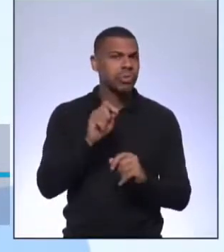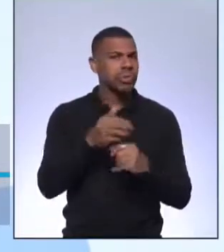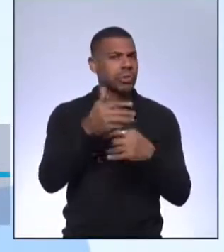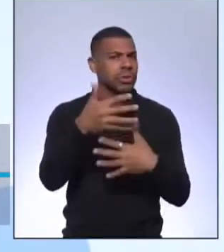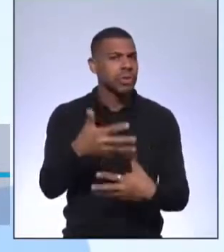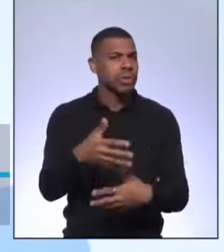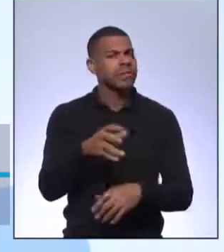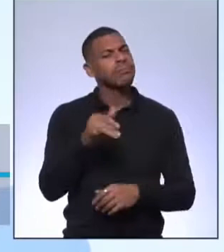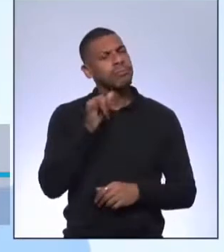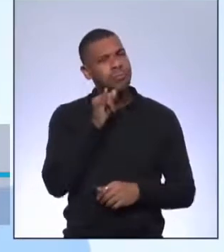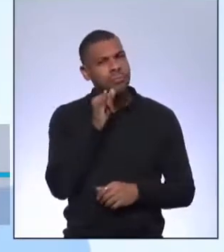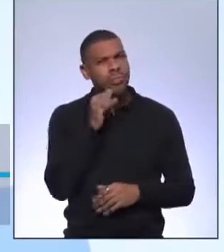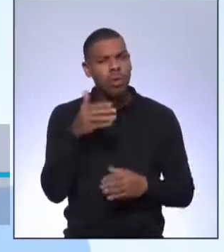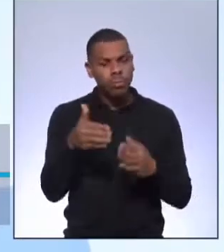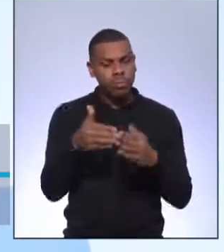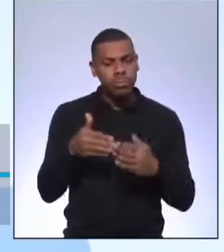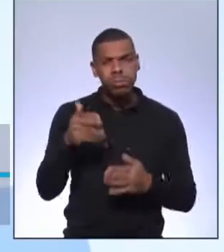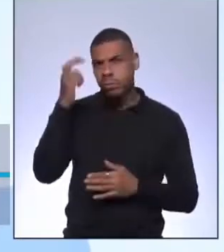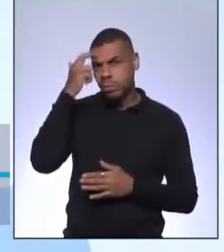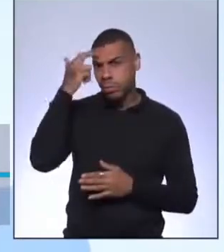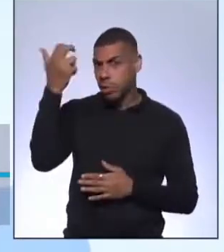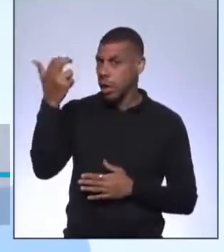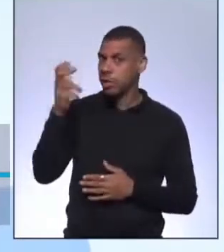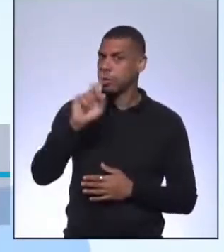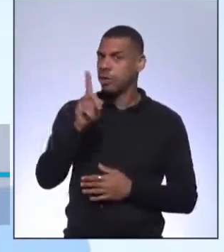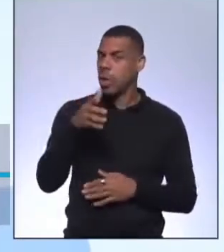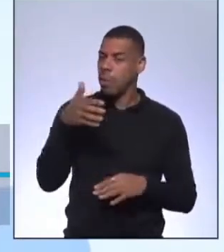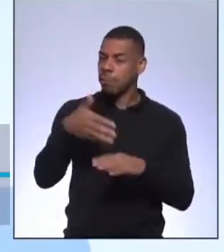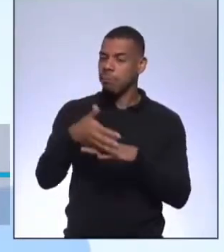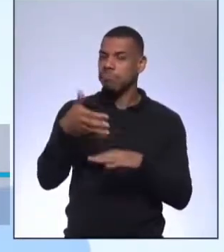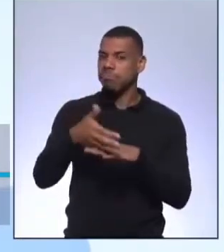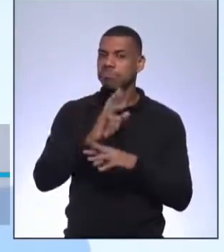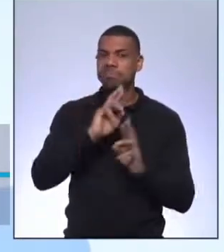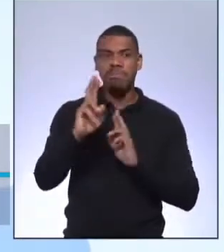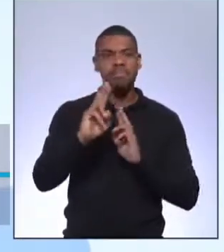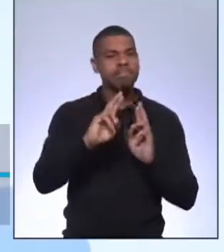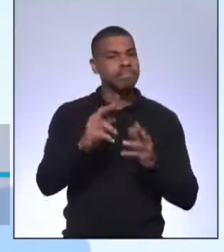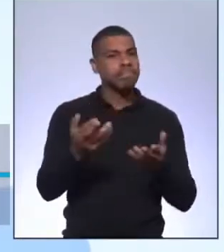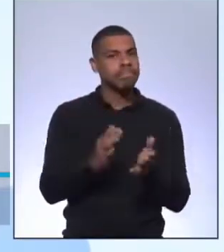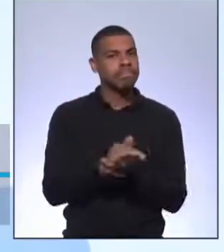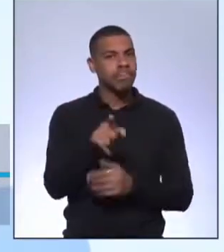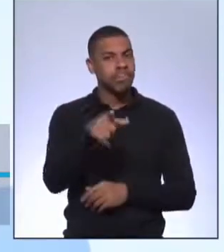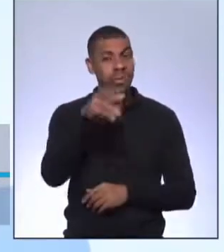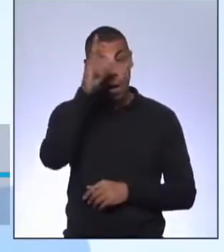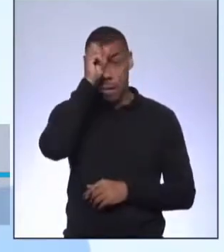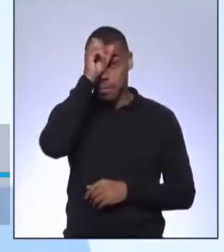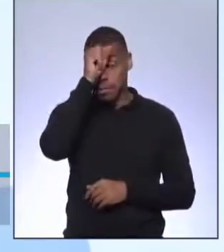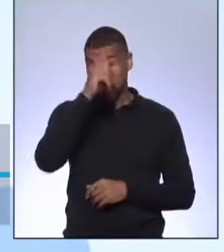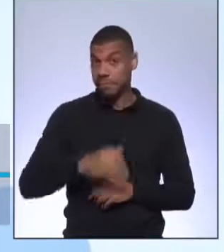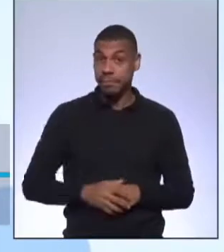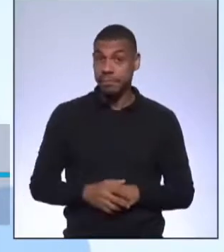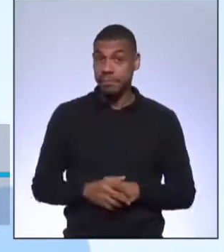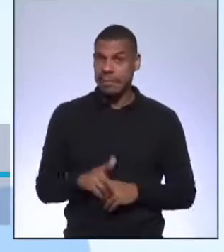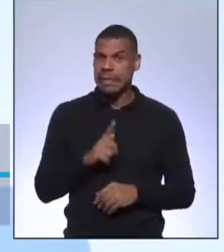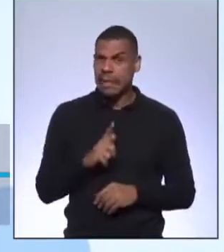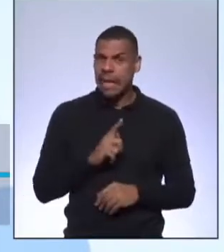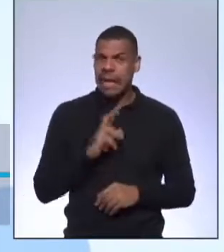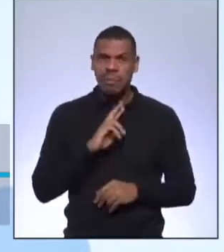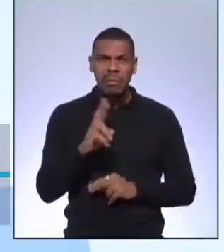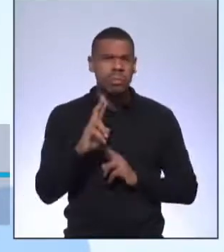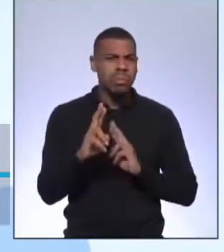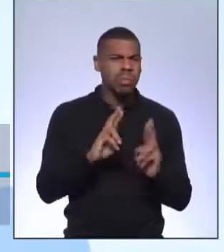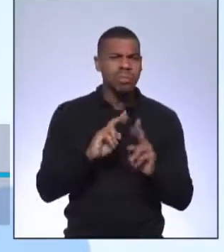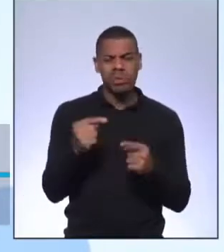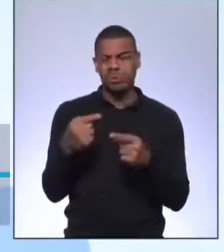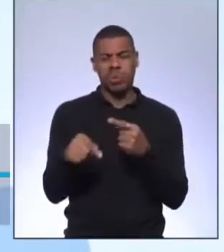uma maneira inteligente. Vamos participar do chat e responder as questões para você aprender. Tem muita gente colocando algumas